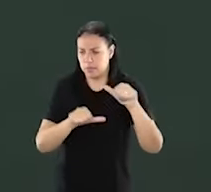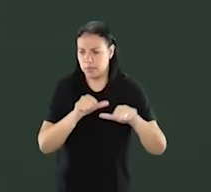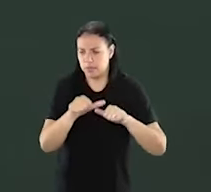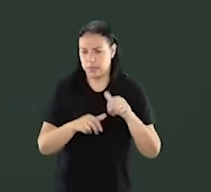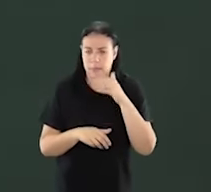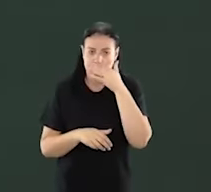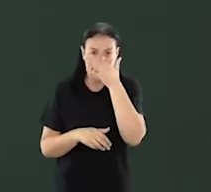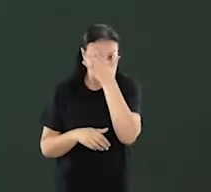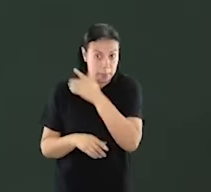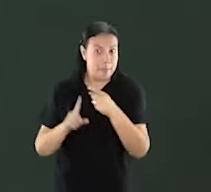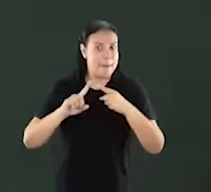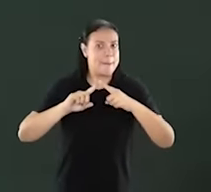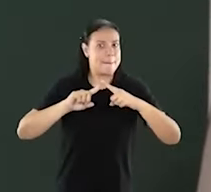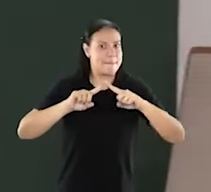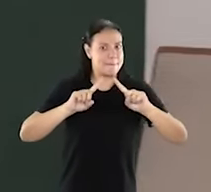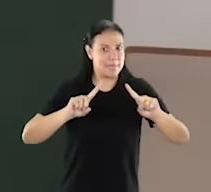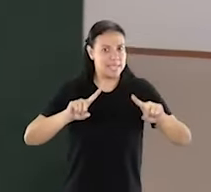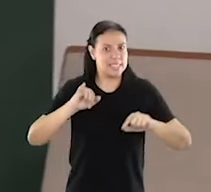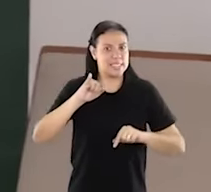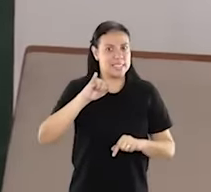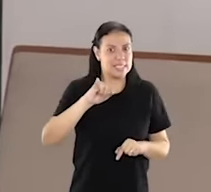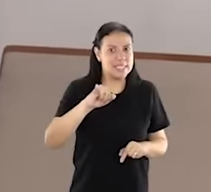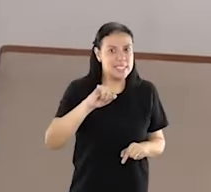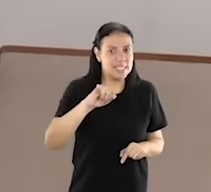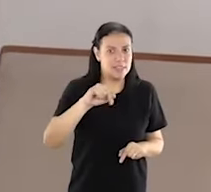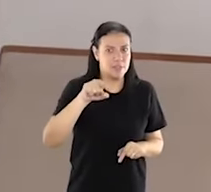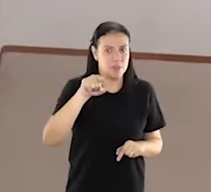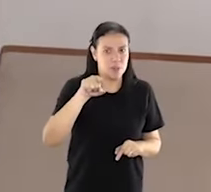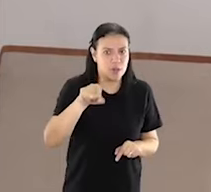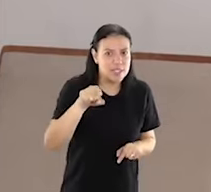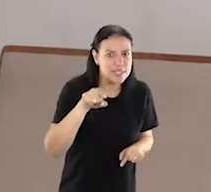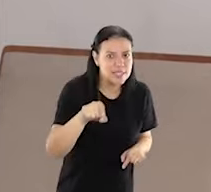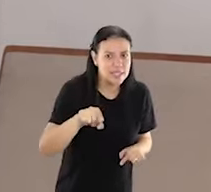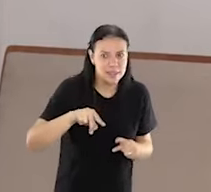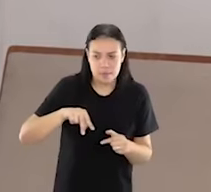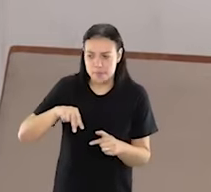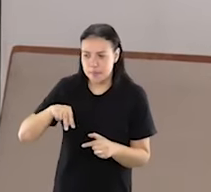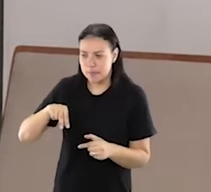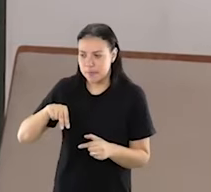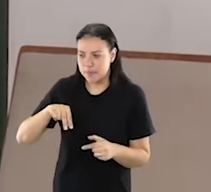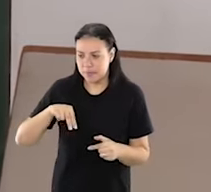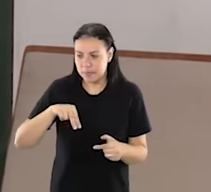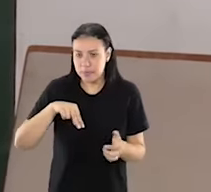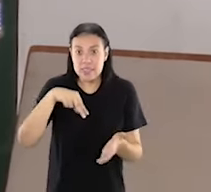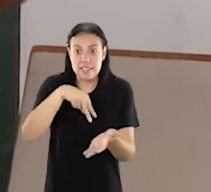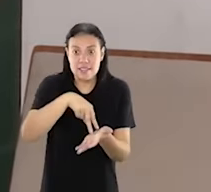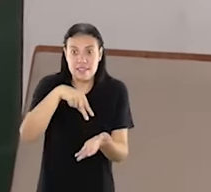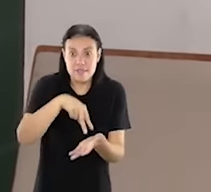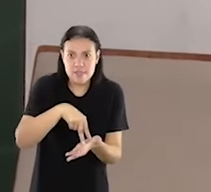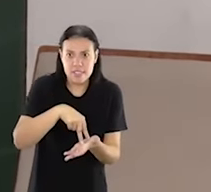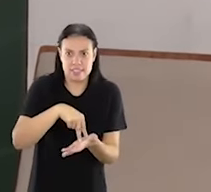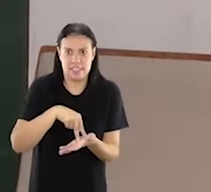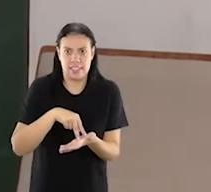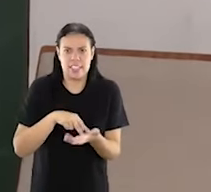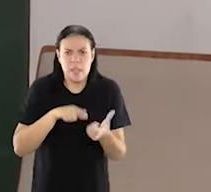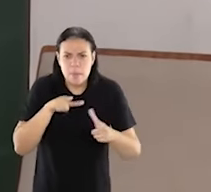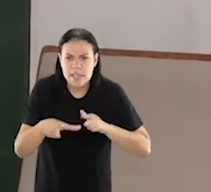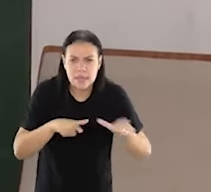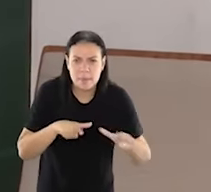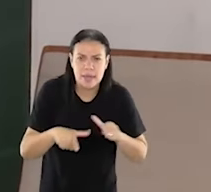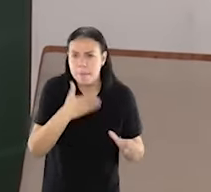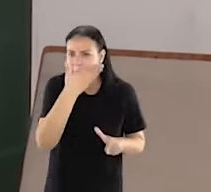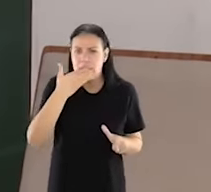Mas se você se levantar para fazer algo, você vai ser criticado. E Maria foi. Se você perceber, no